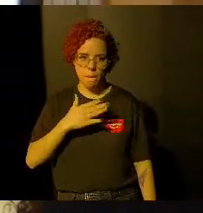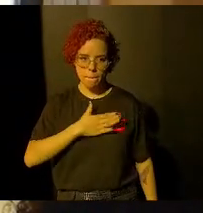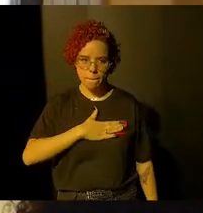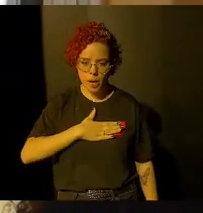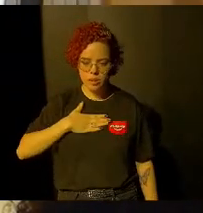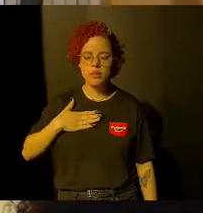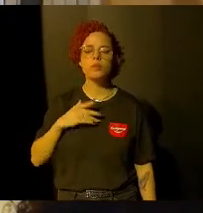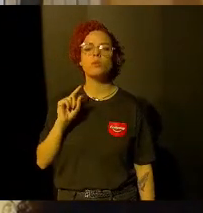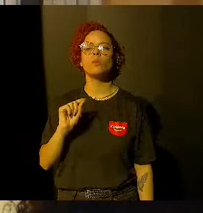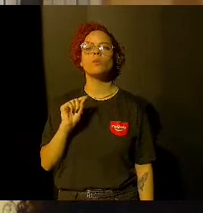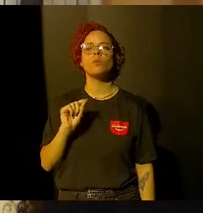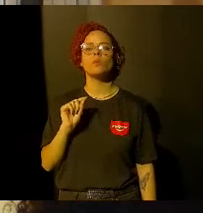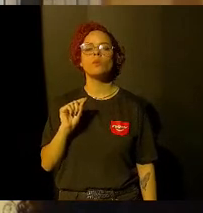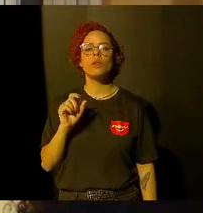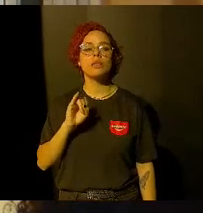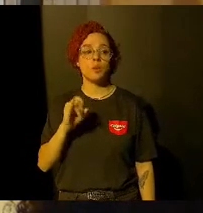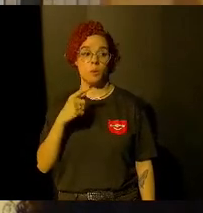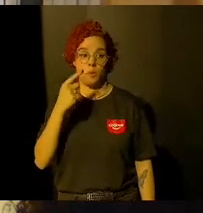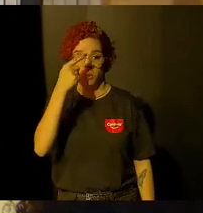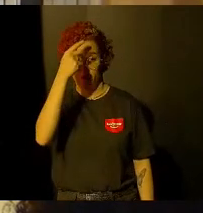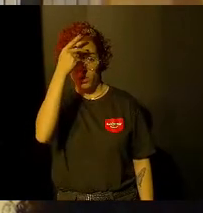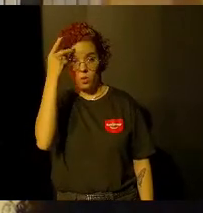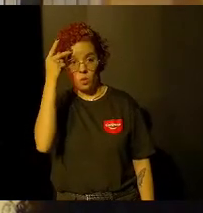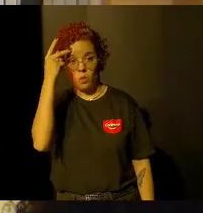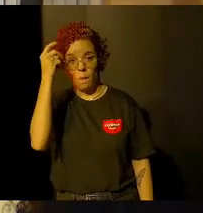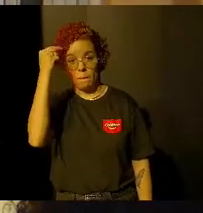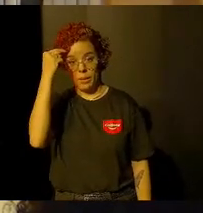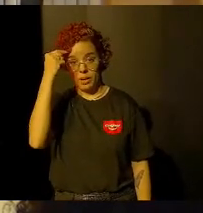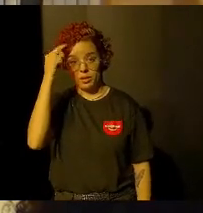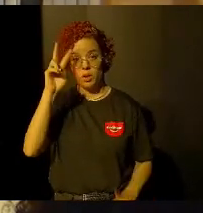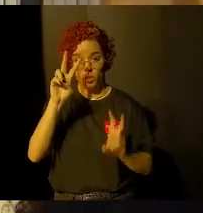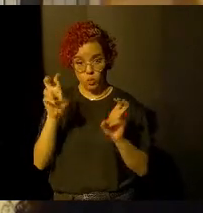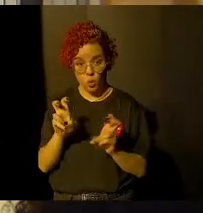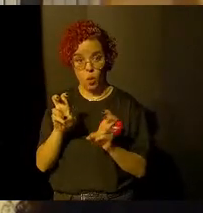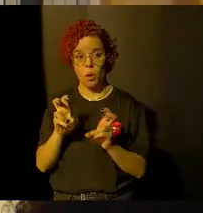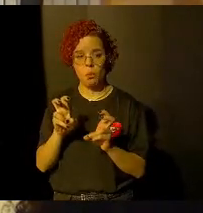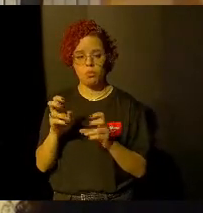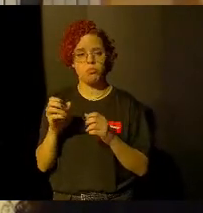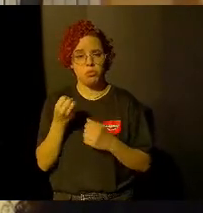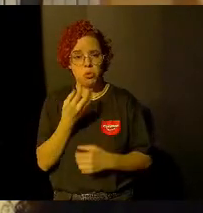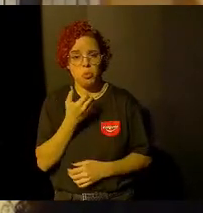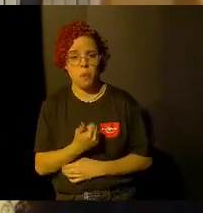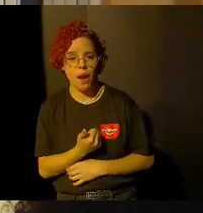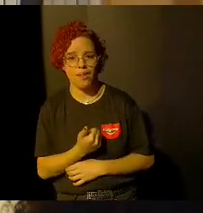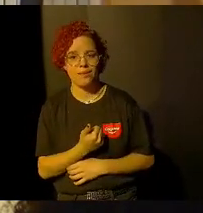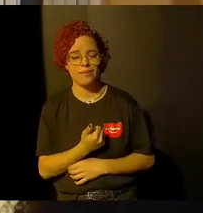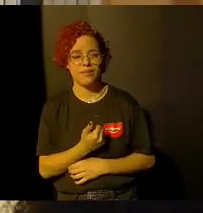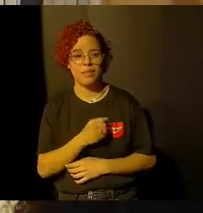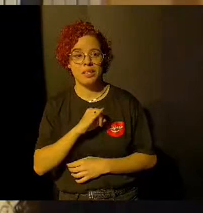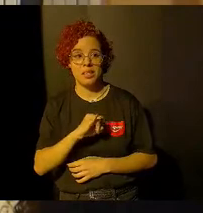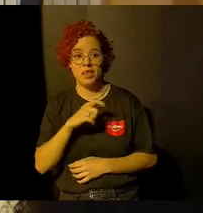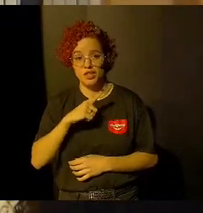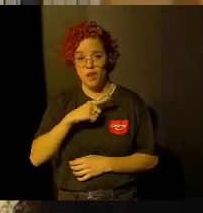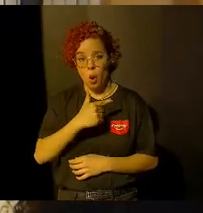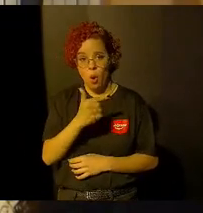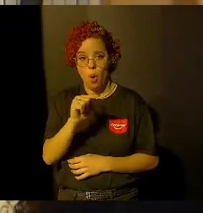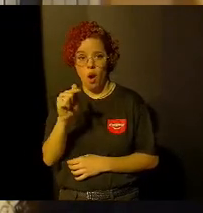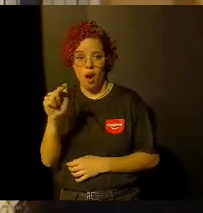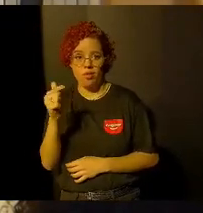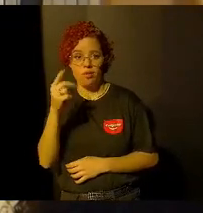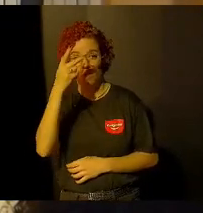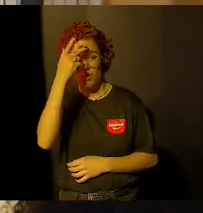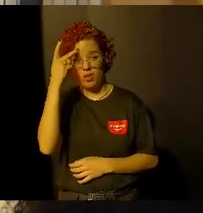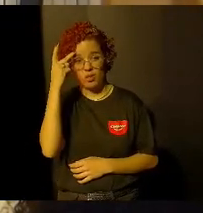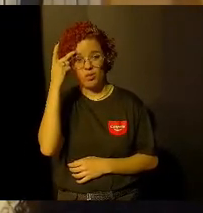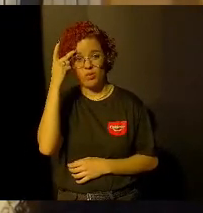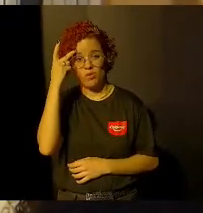se uma pessoa pensar nisso já tá bom tudo bem Se todas as outras acharem horrível aquilo que eu escrevi porque muitas